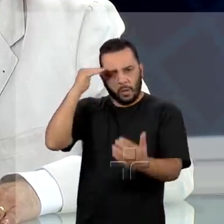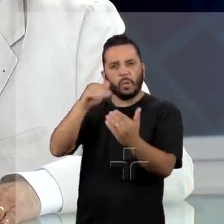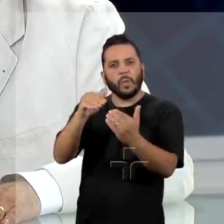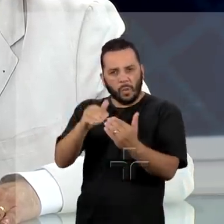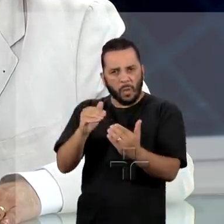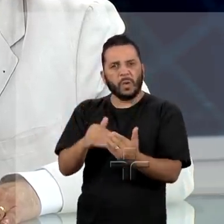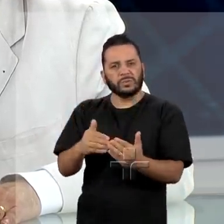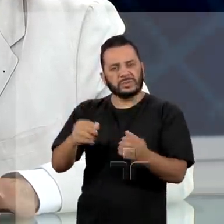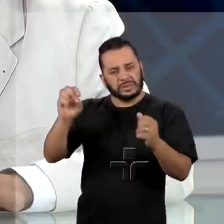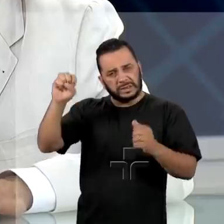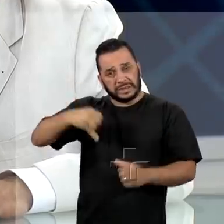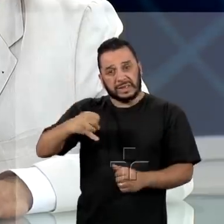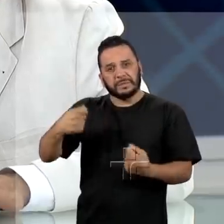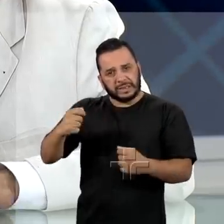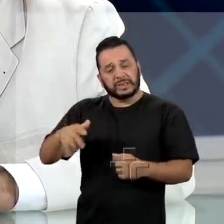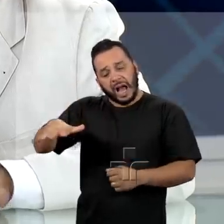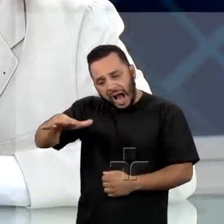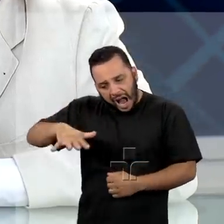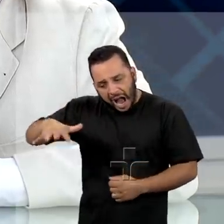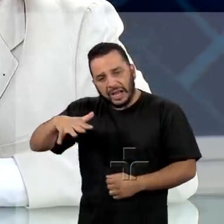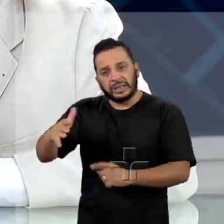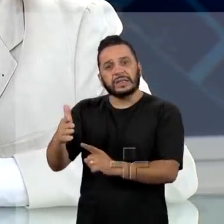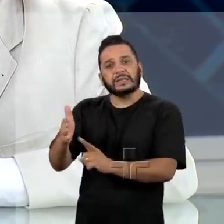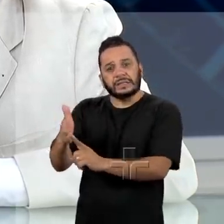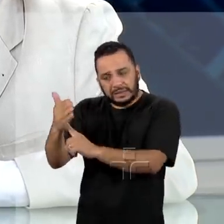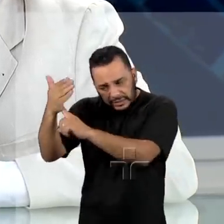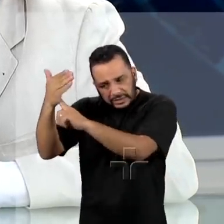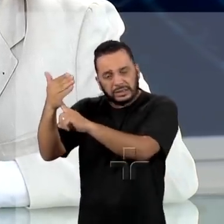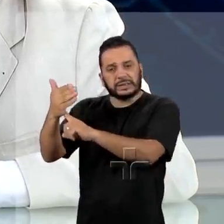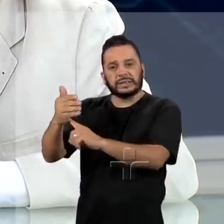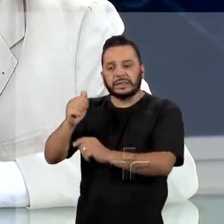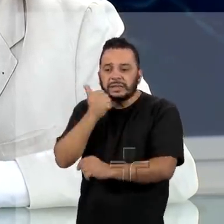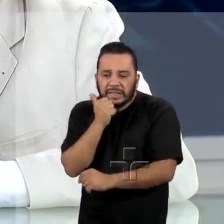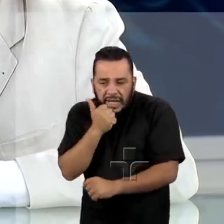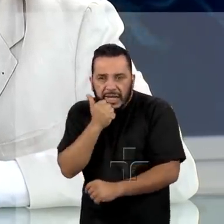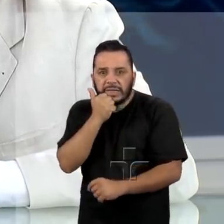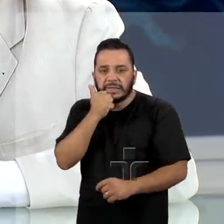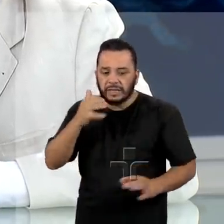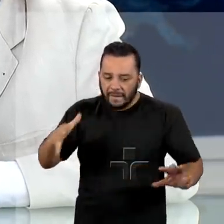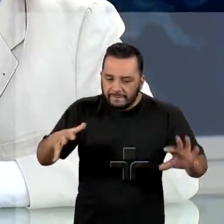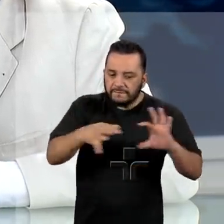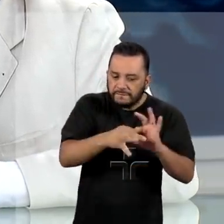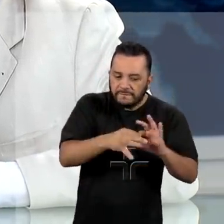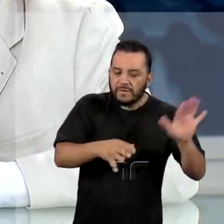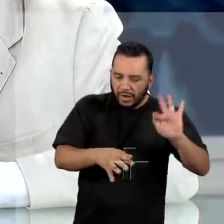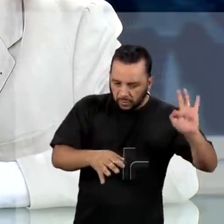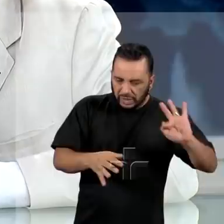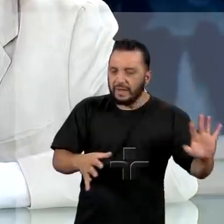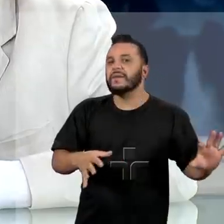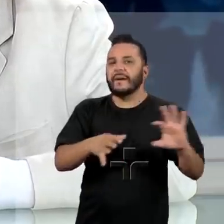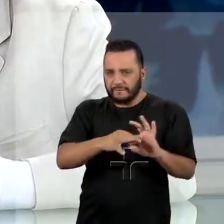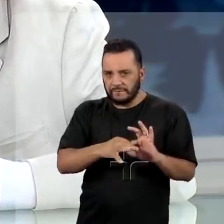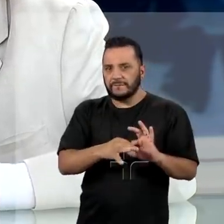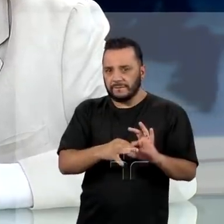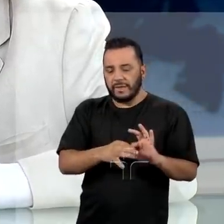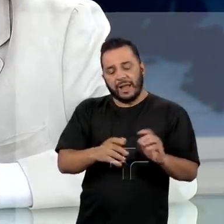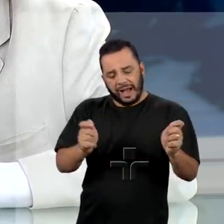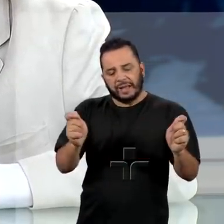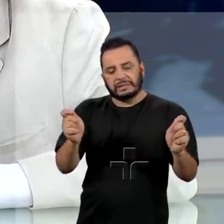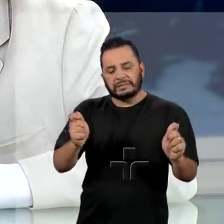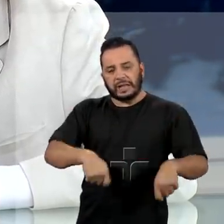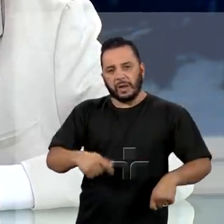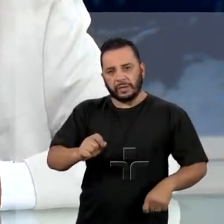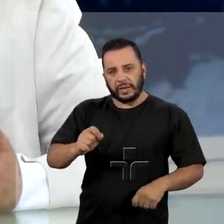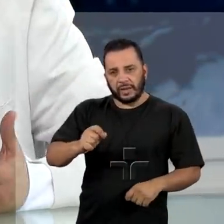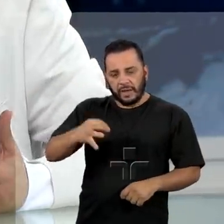dizia, acho que você aproximar a Universidade de Ciência e Tecnologia, você aproxima a universidade, inclusive, de uma vocação a